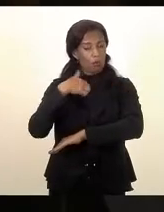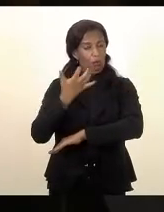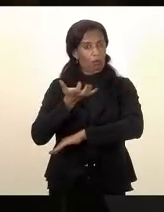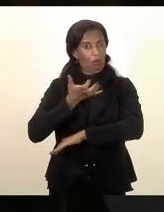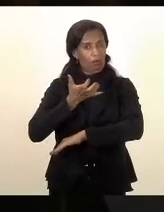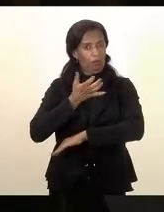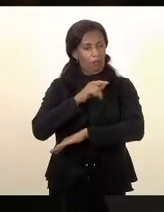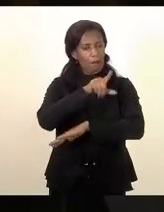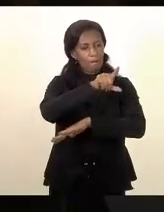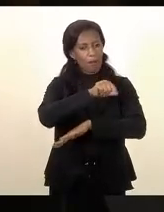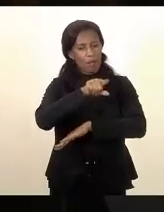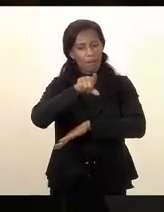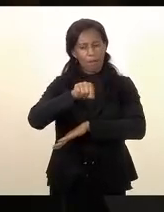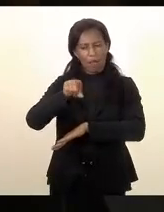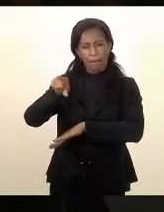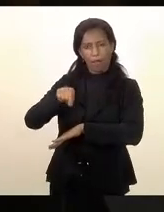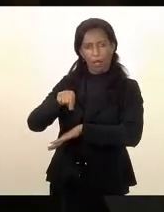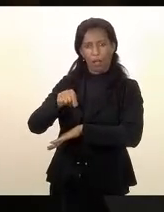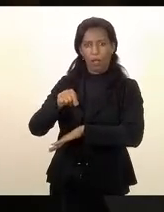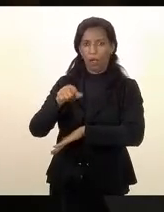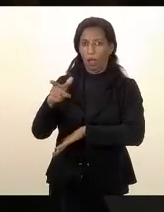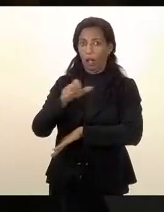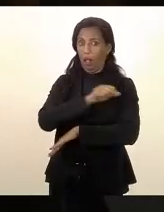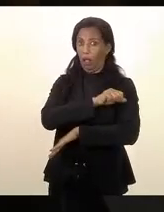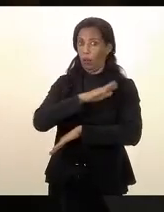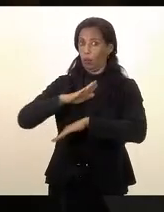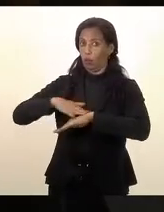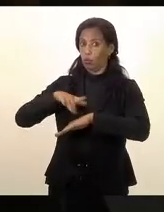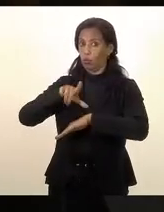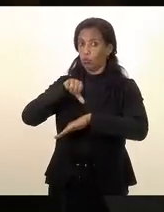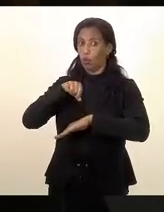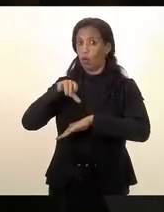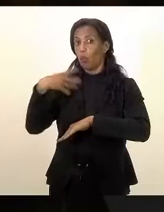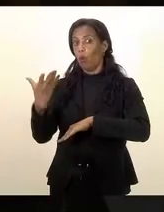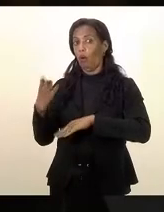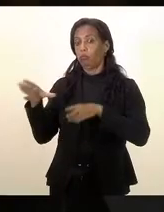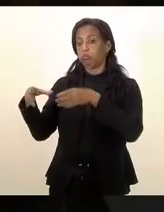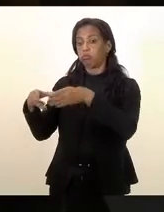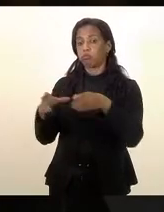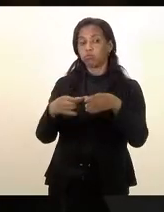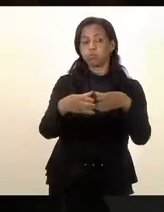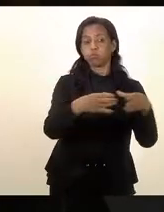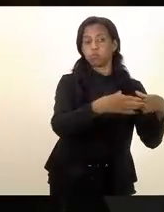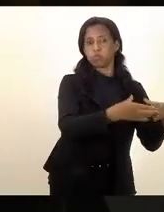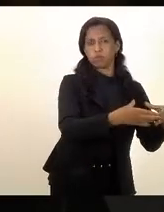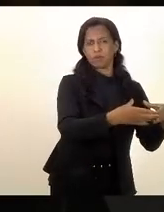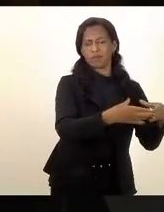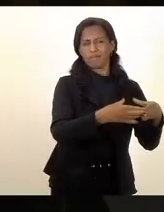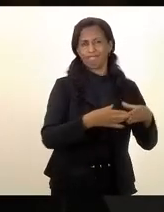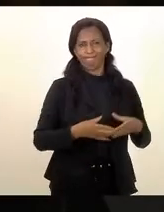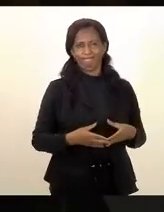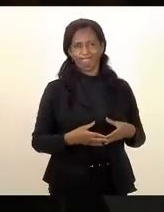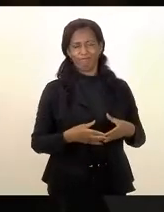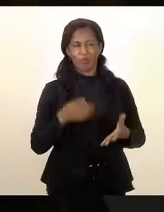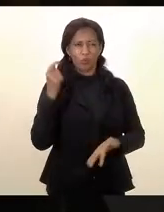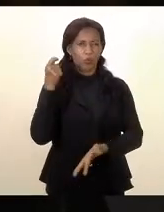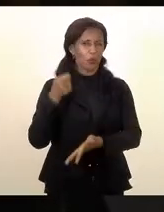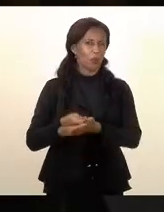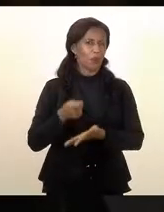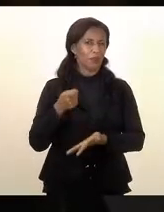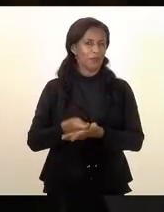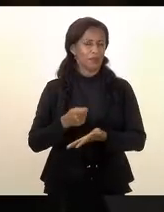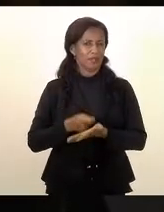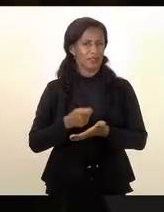reforma que muda drasticamente o nosso ensino médio e ao reduzir esse núcleo formativo obrigatório